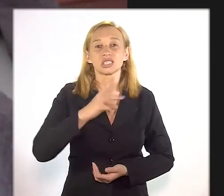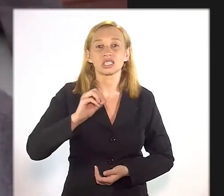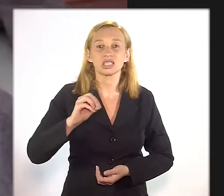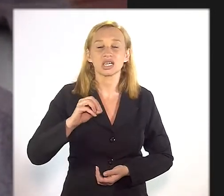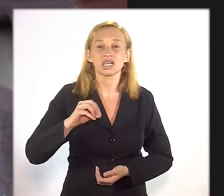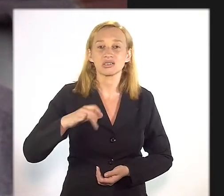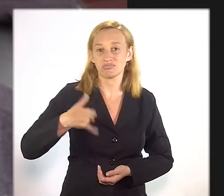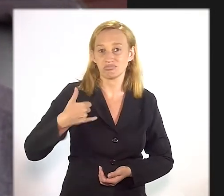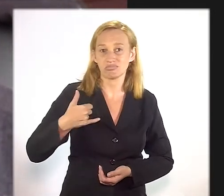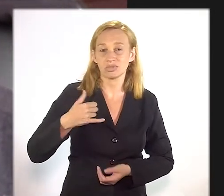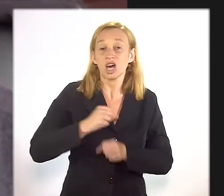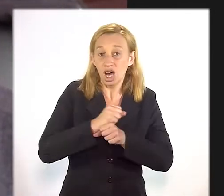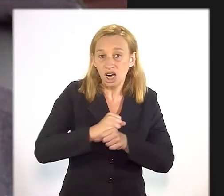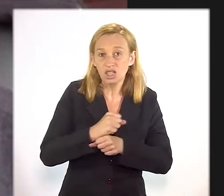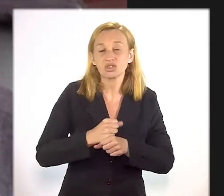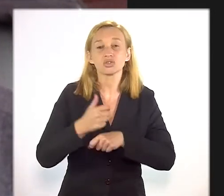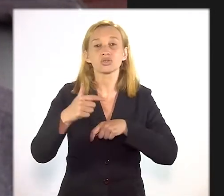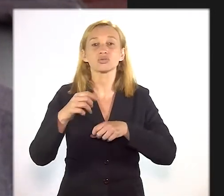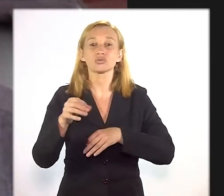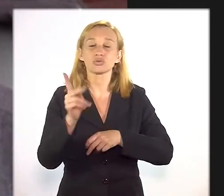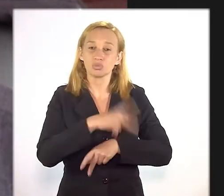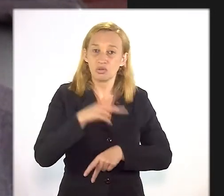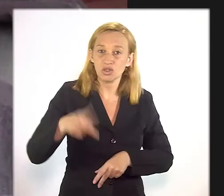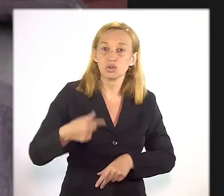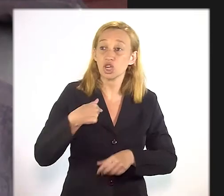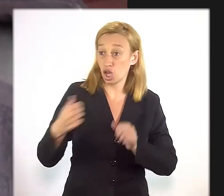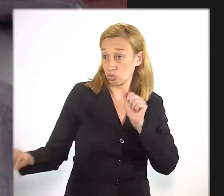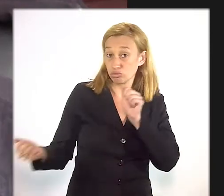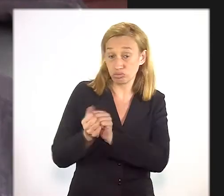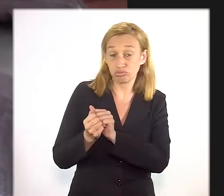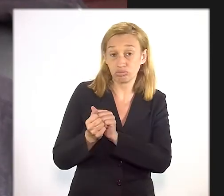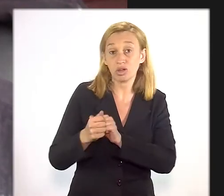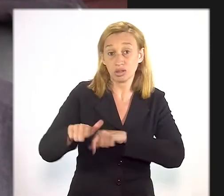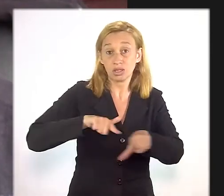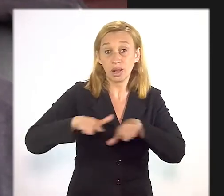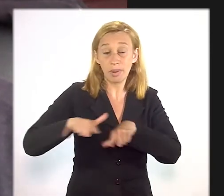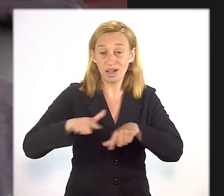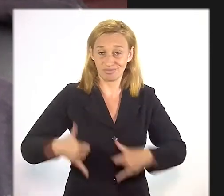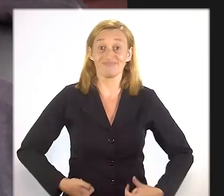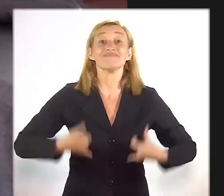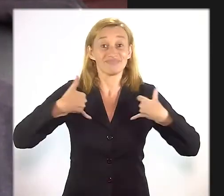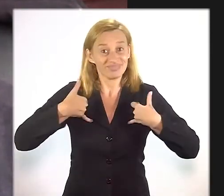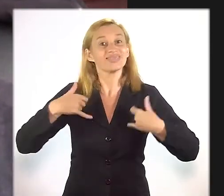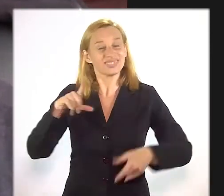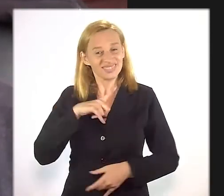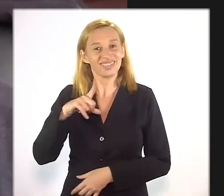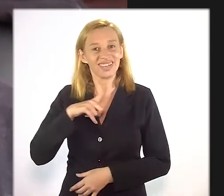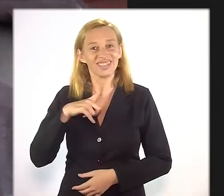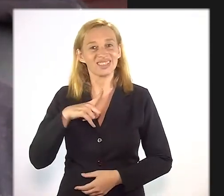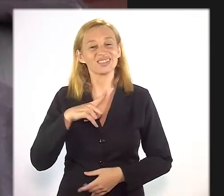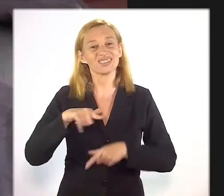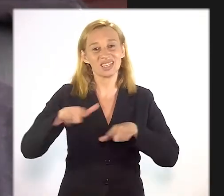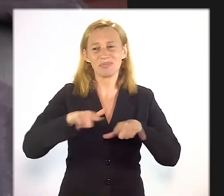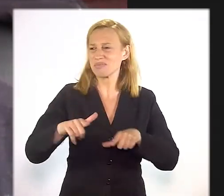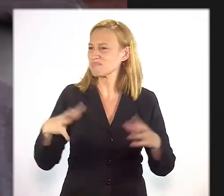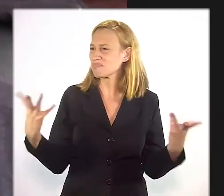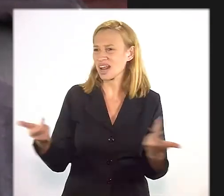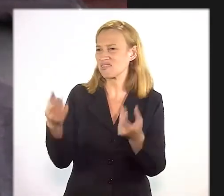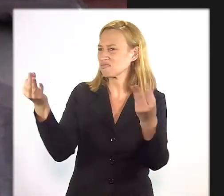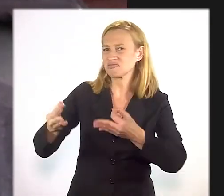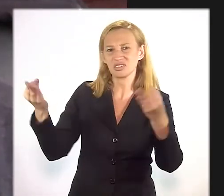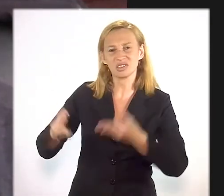anos, mas esses professores com quem eu trabalho e me orgulho de trabalhar são seres